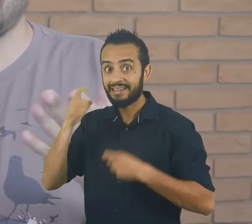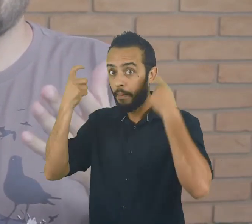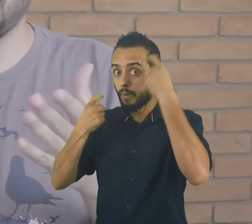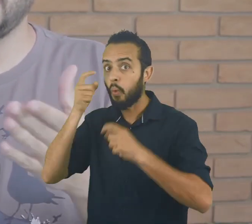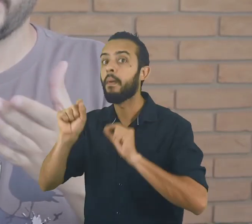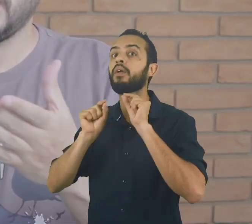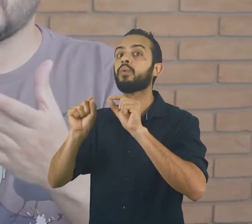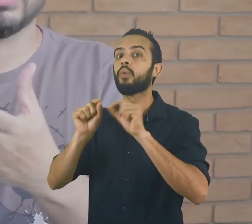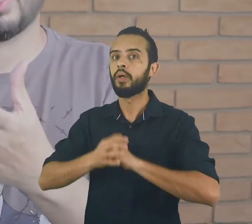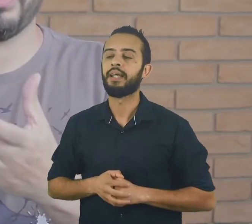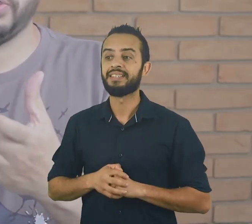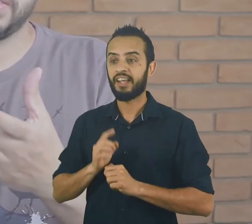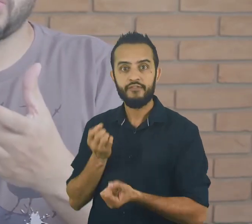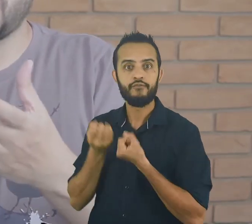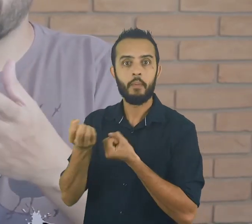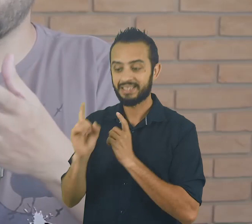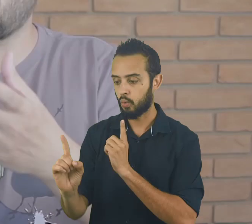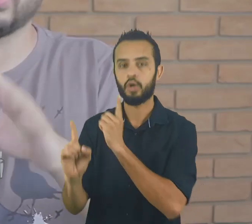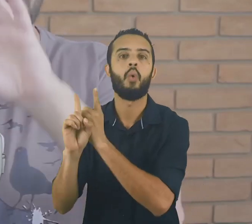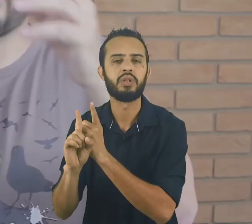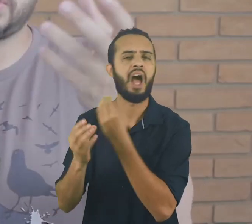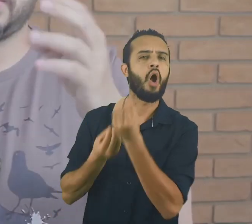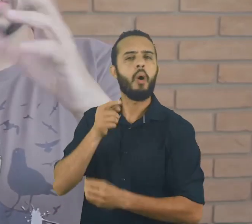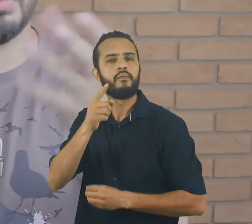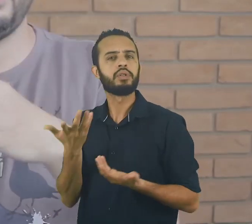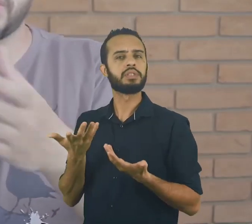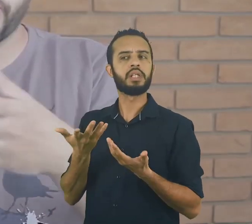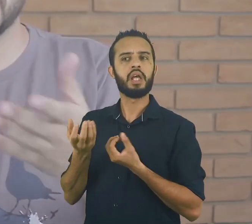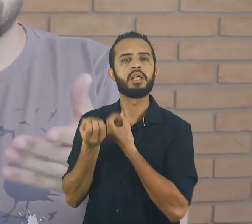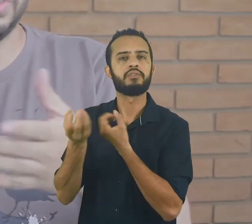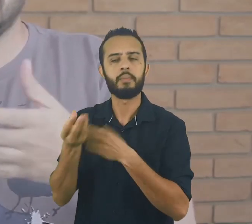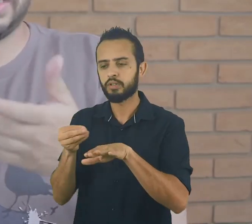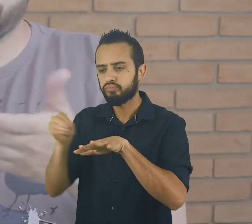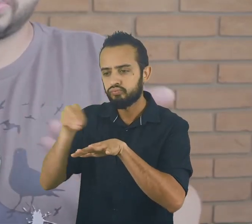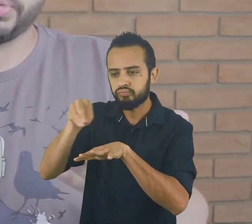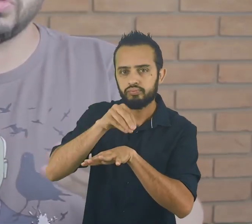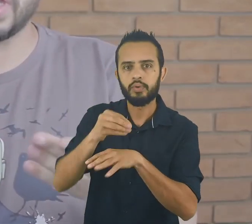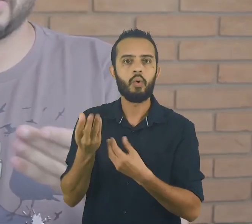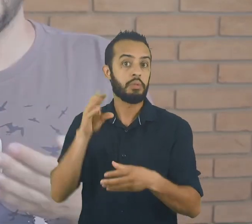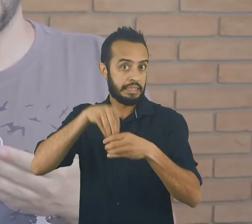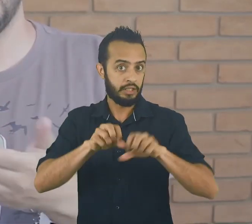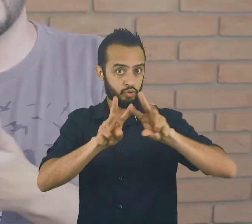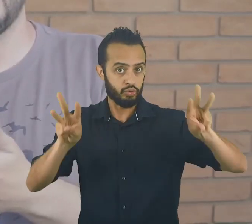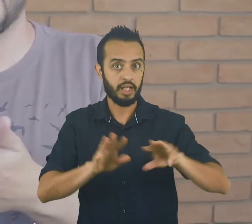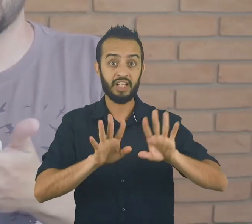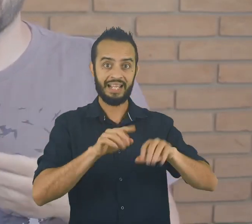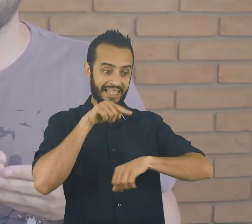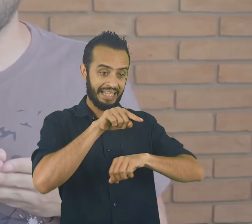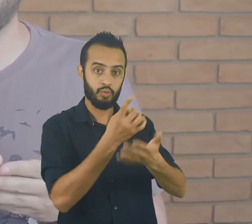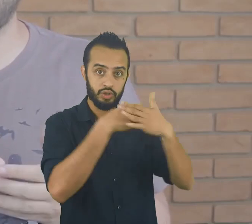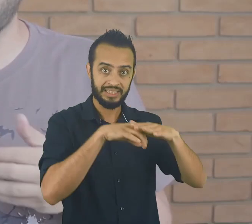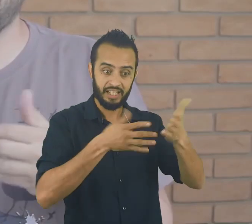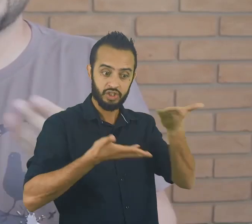maior alguém encontrar uma informação. Como é que eu encontro, como é que você distribui essa informação dentro, por exemplo, de um site. E o design de interação é